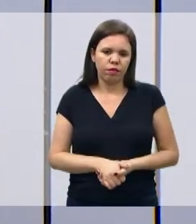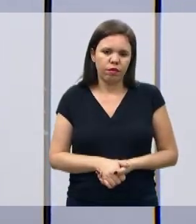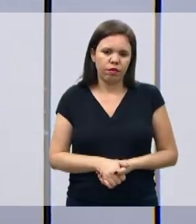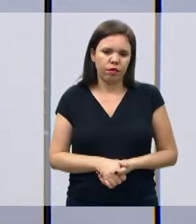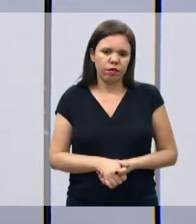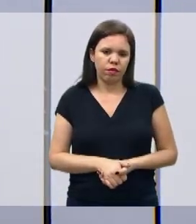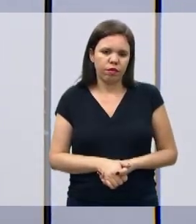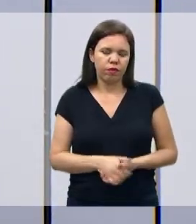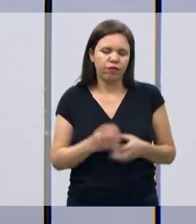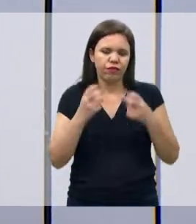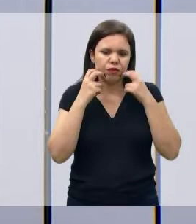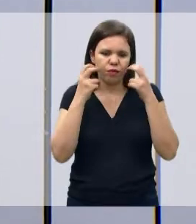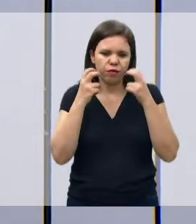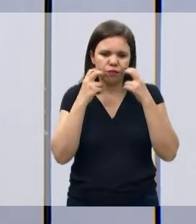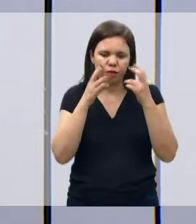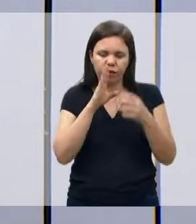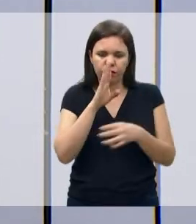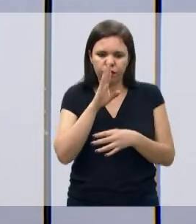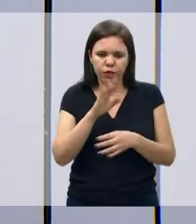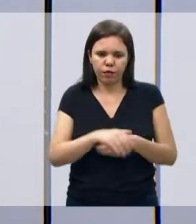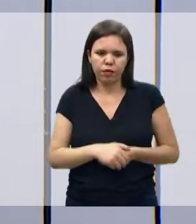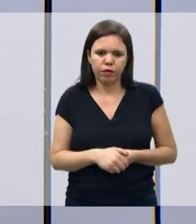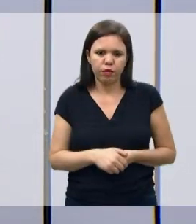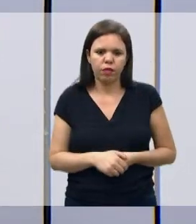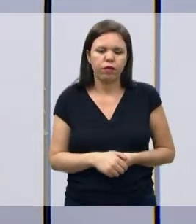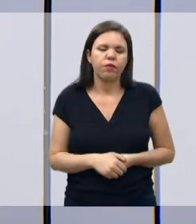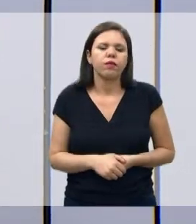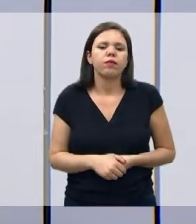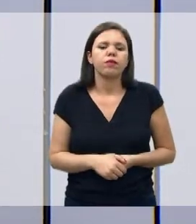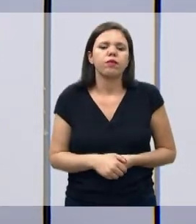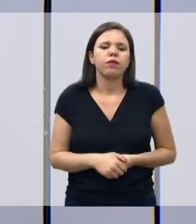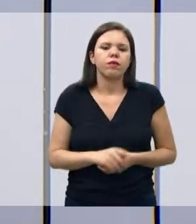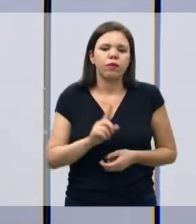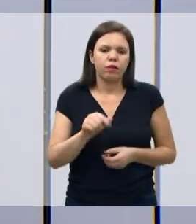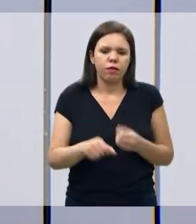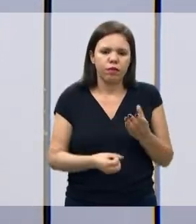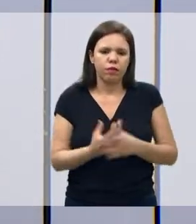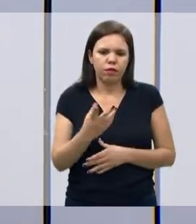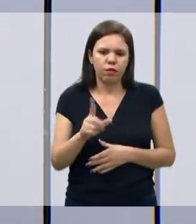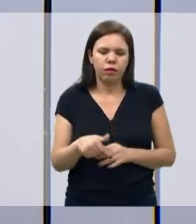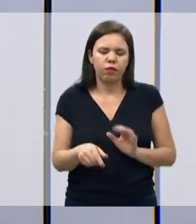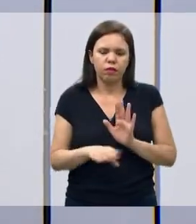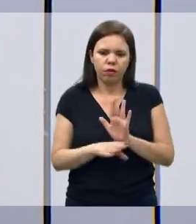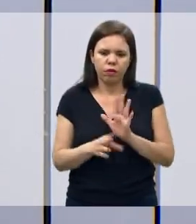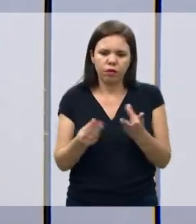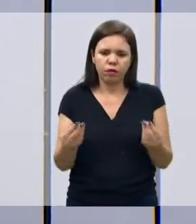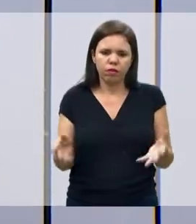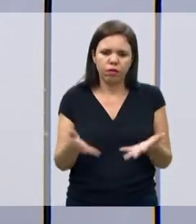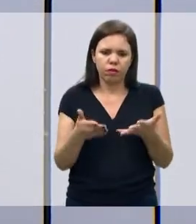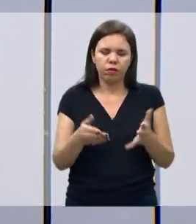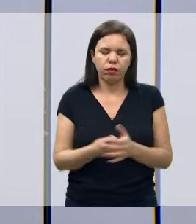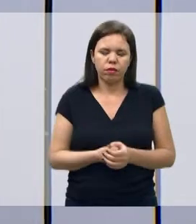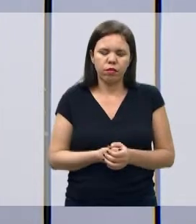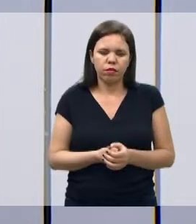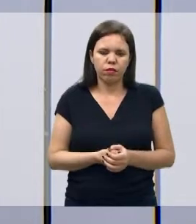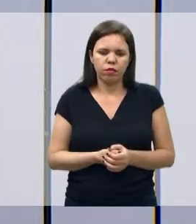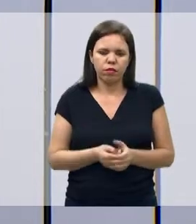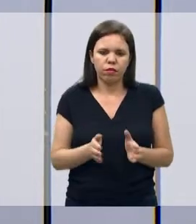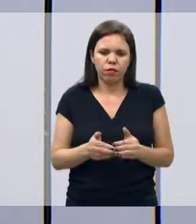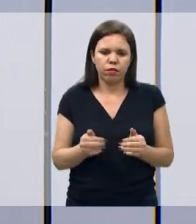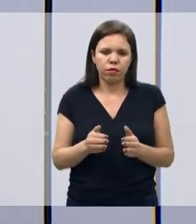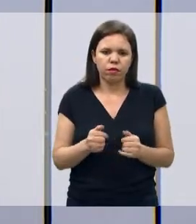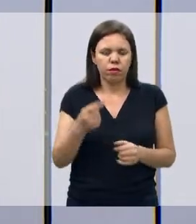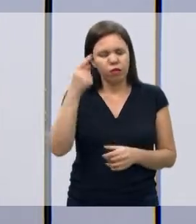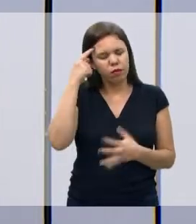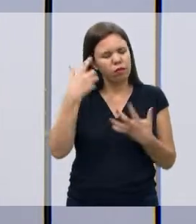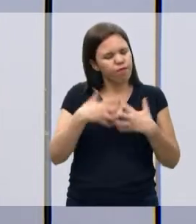ele se retrai, ele se fecha. Então, isso aí viria muito bem, e peço que eles